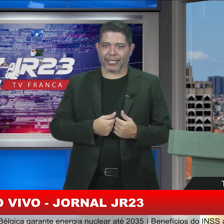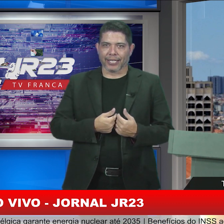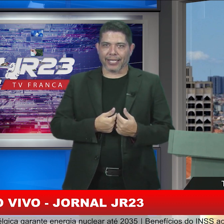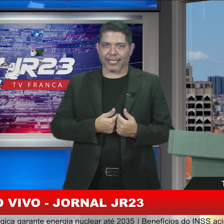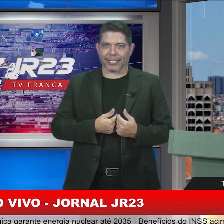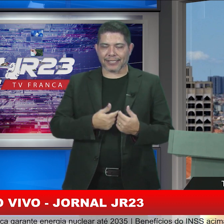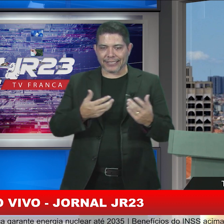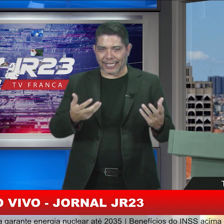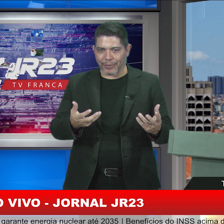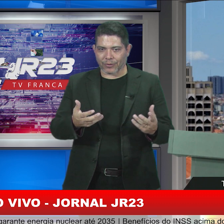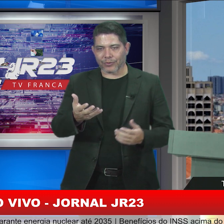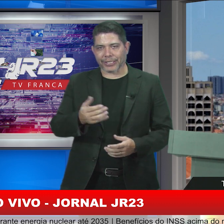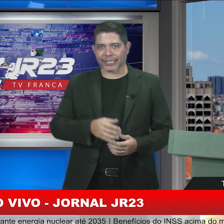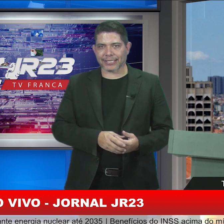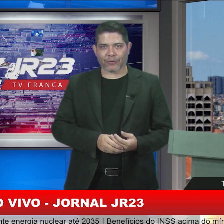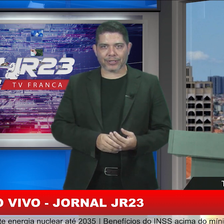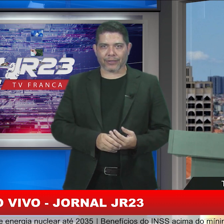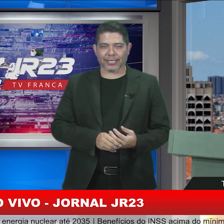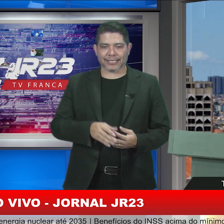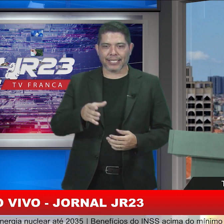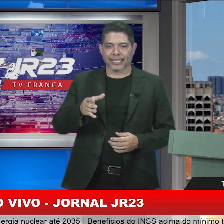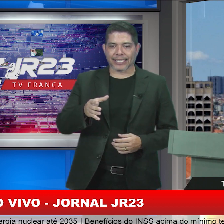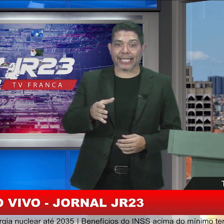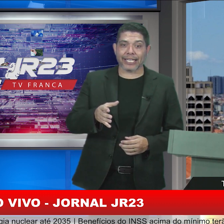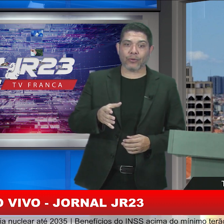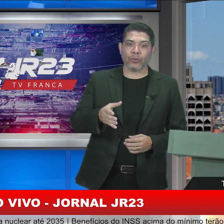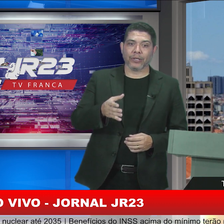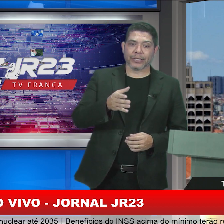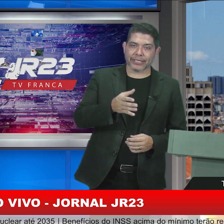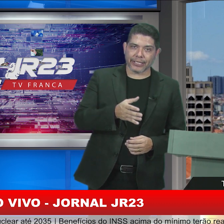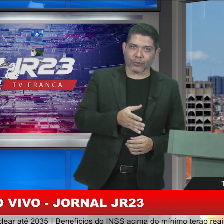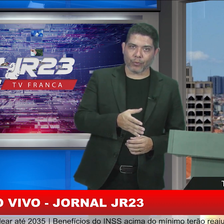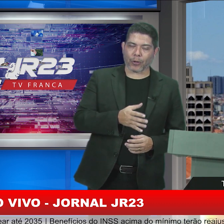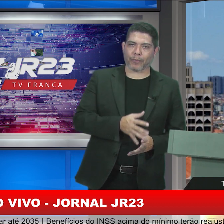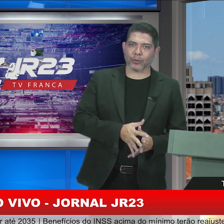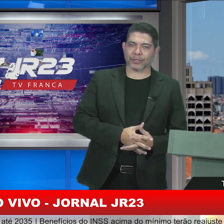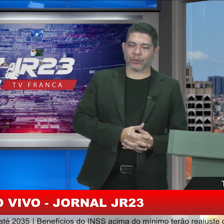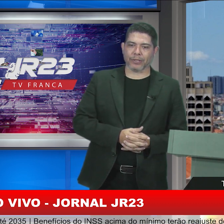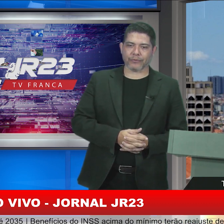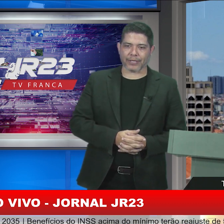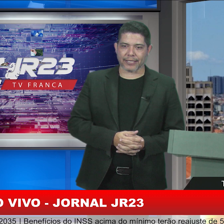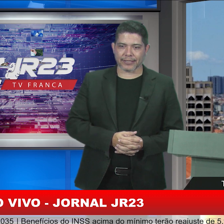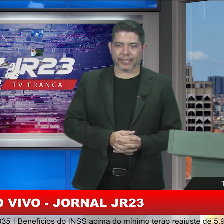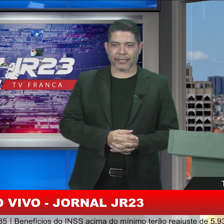tem deslizamento, com certeza é consequência daquilo que o próprio ser